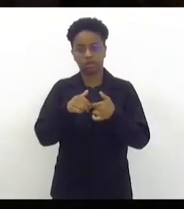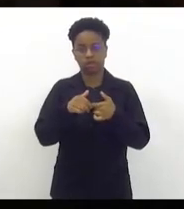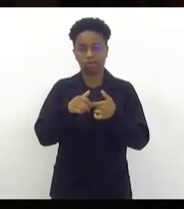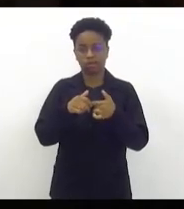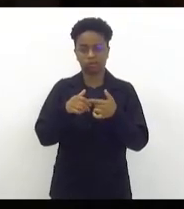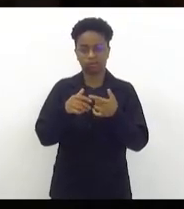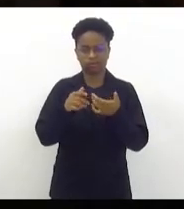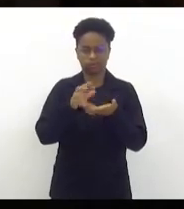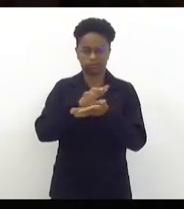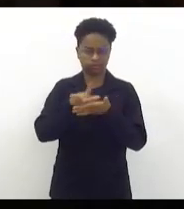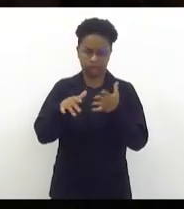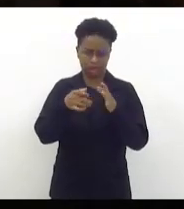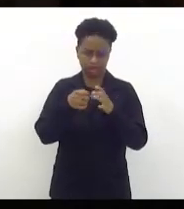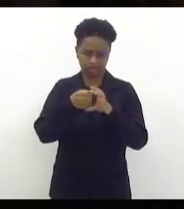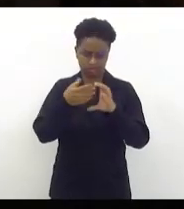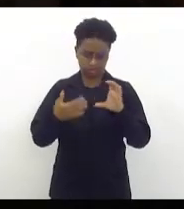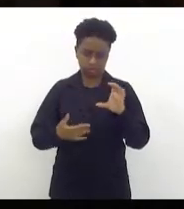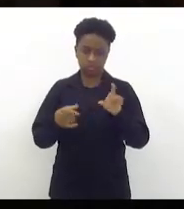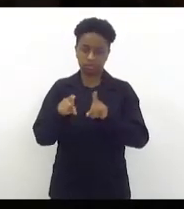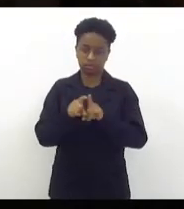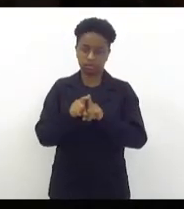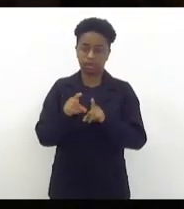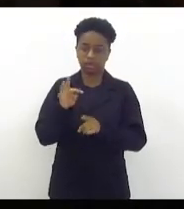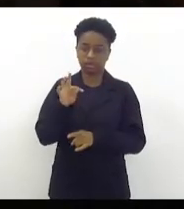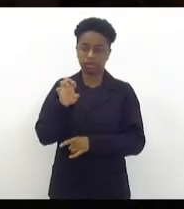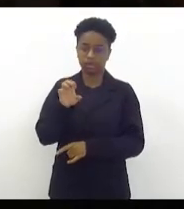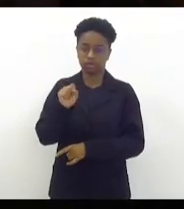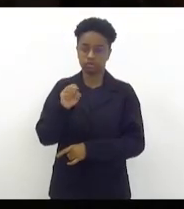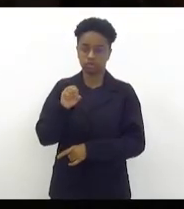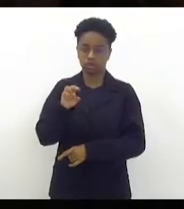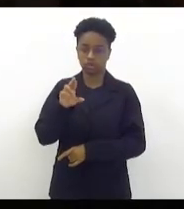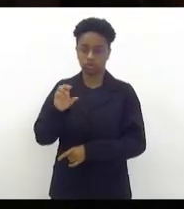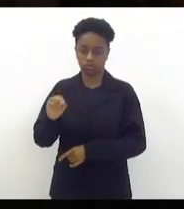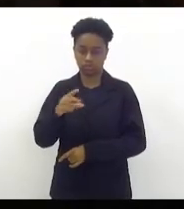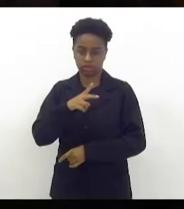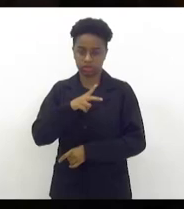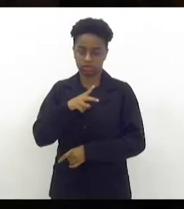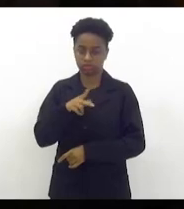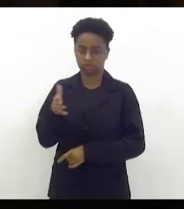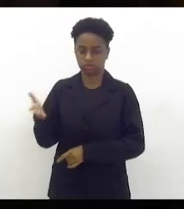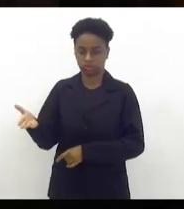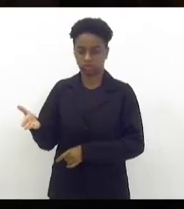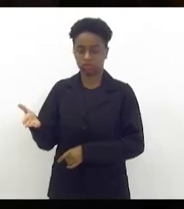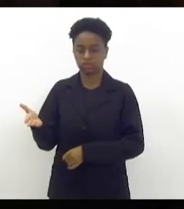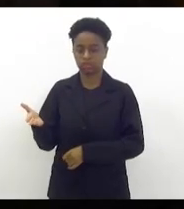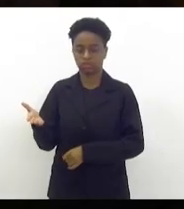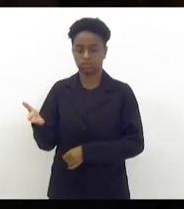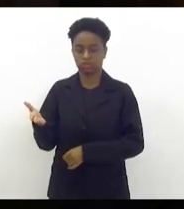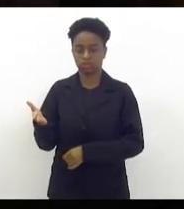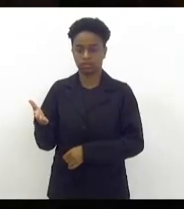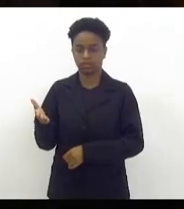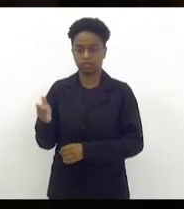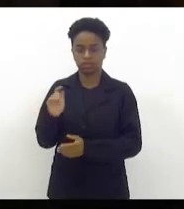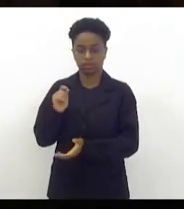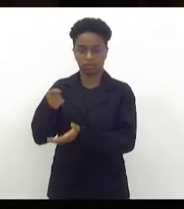tem uma peculiaridade: o Tesouro banca a folha e